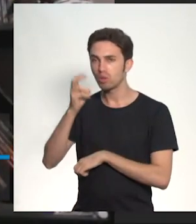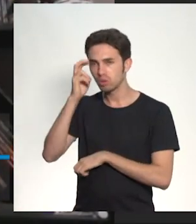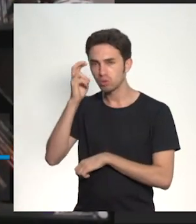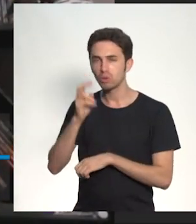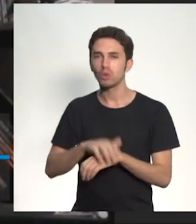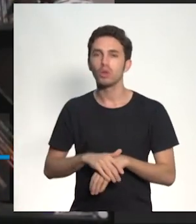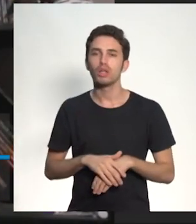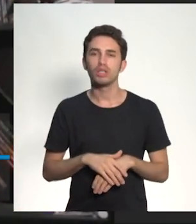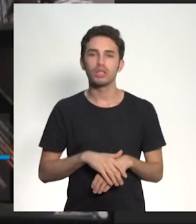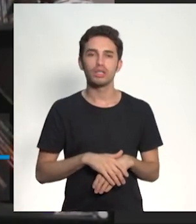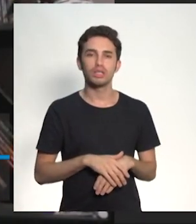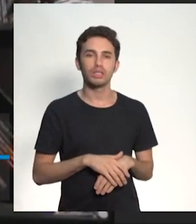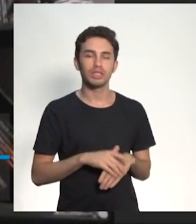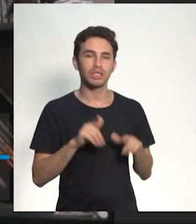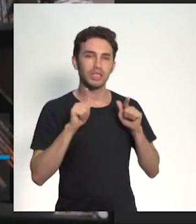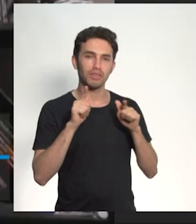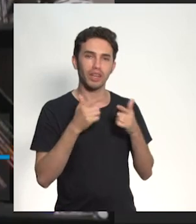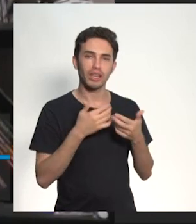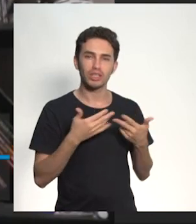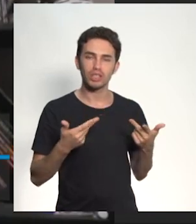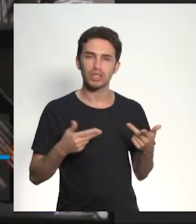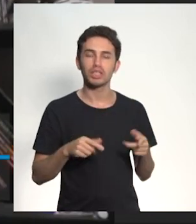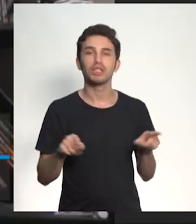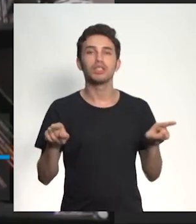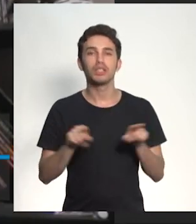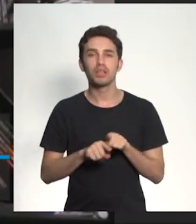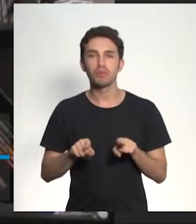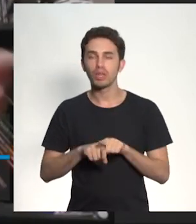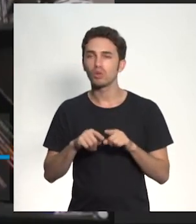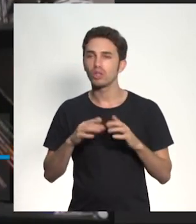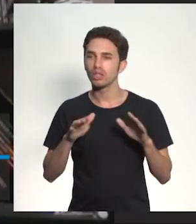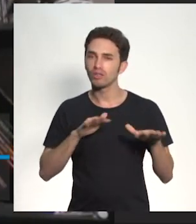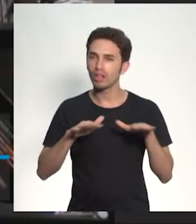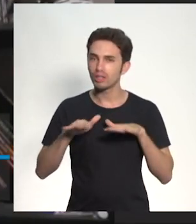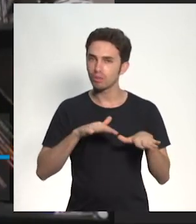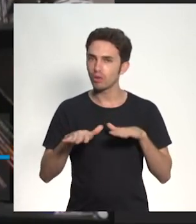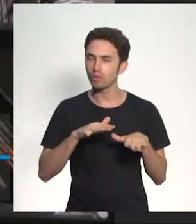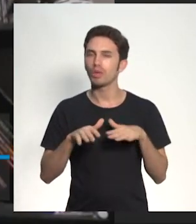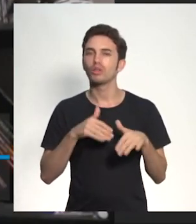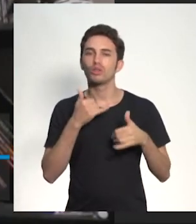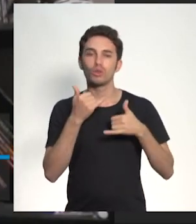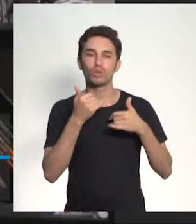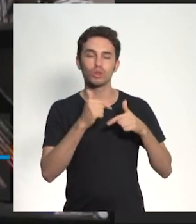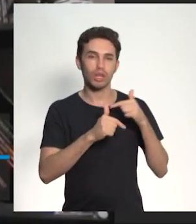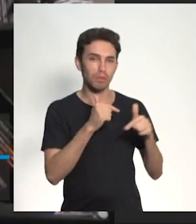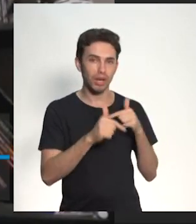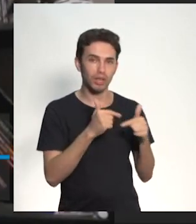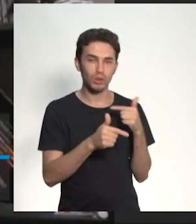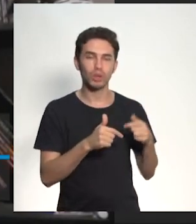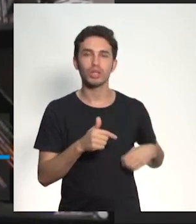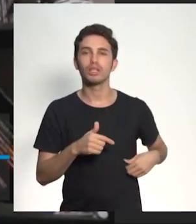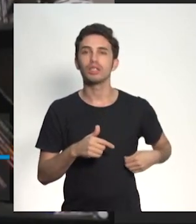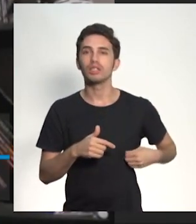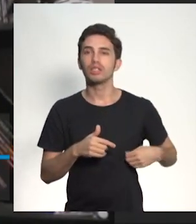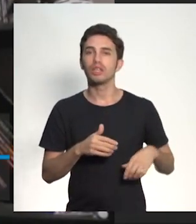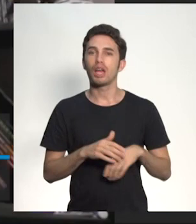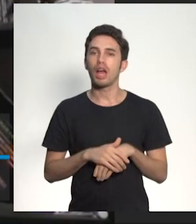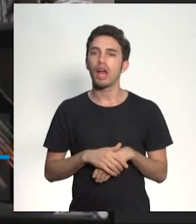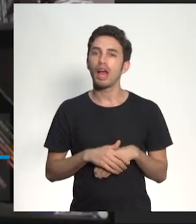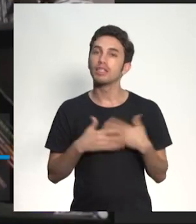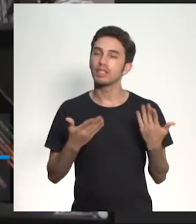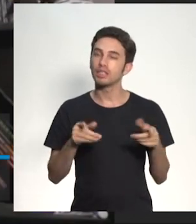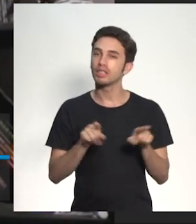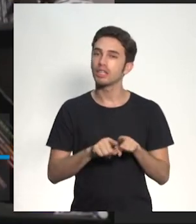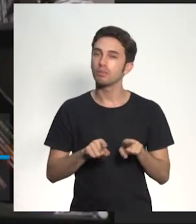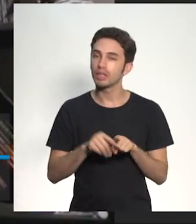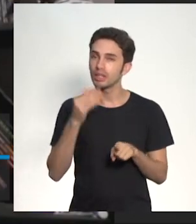tantas outras coisas. Então, mesmo quando a gente fala de um movimento dos trabalhadores, que vai falar ali das pessoas, né, dos operários, né, dos trabalhadores, a gente